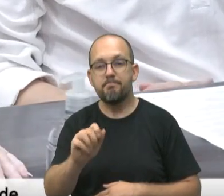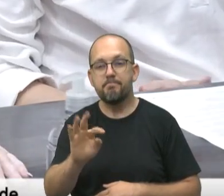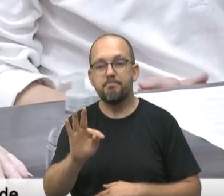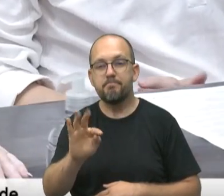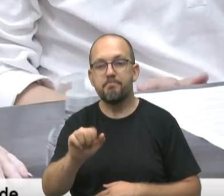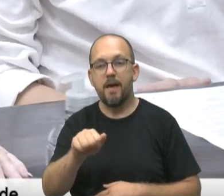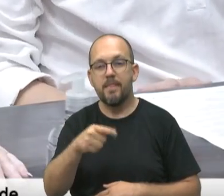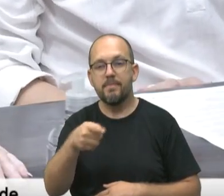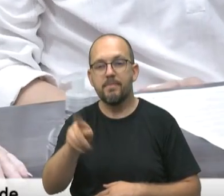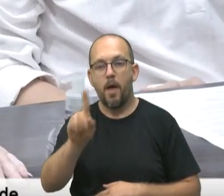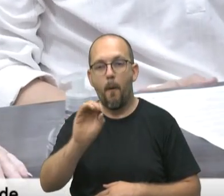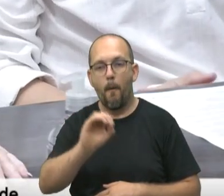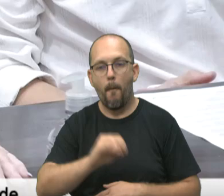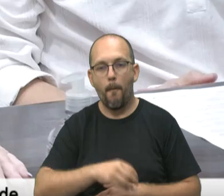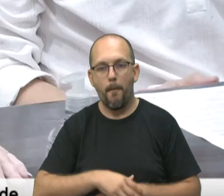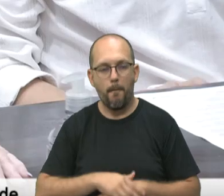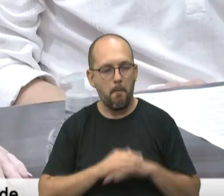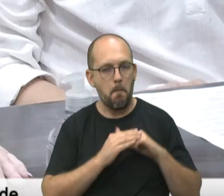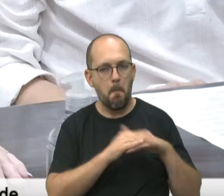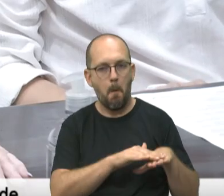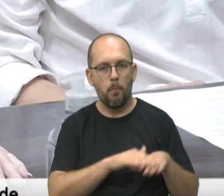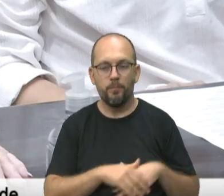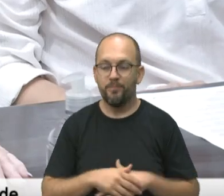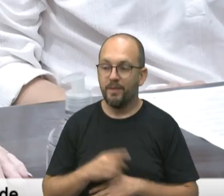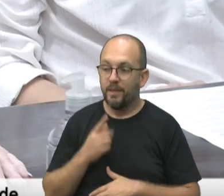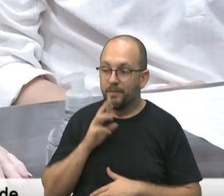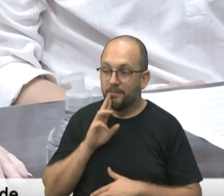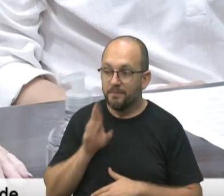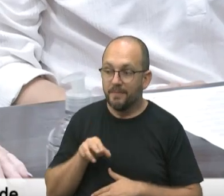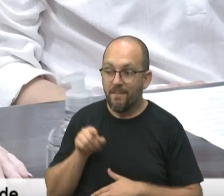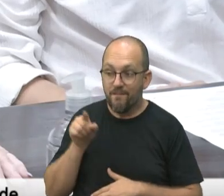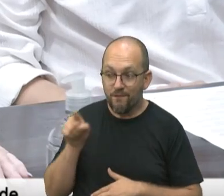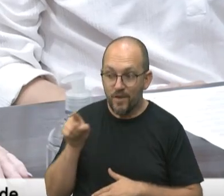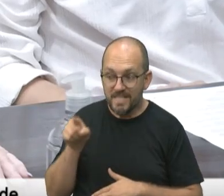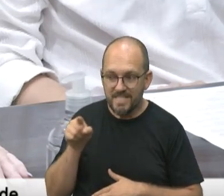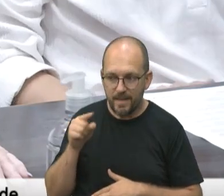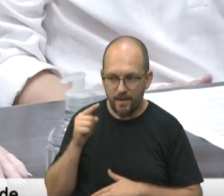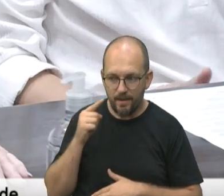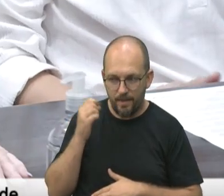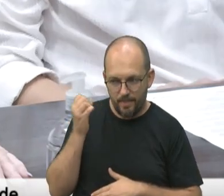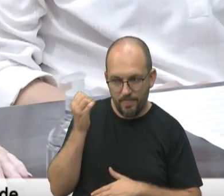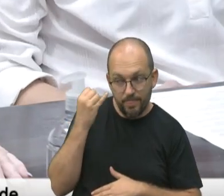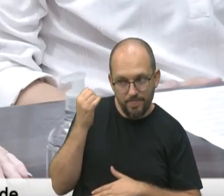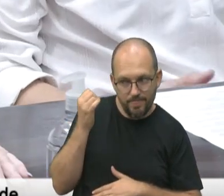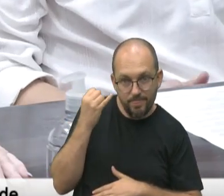E daí eu disse para ela assim, a senhora está me dando uma cantada?